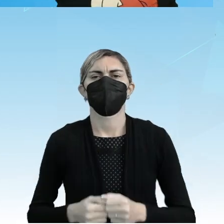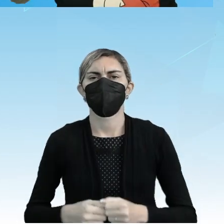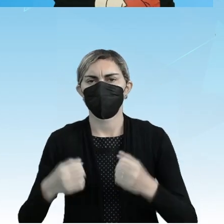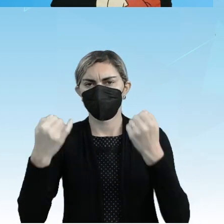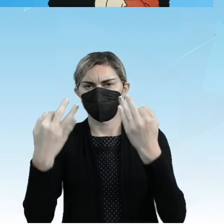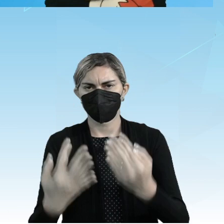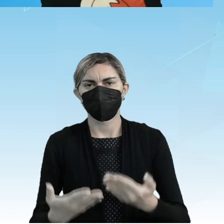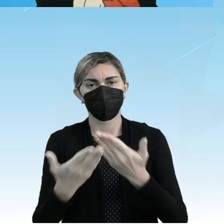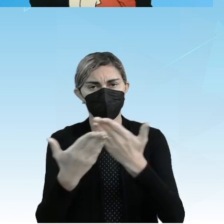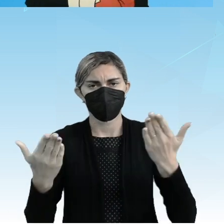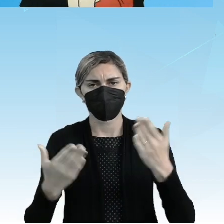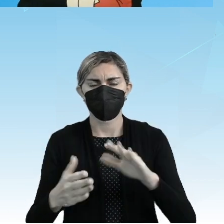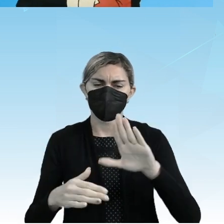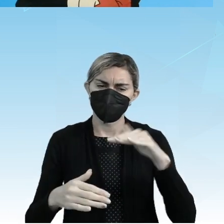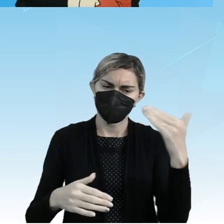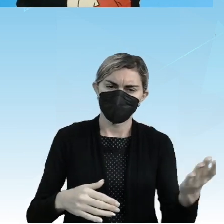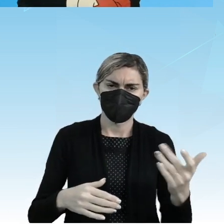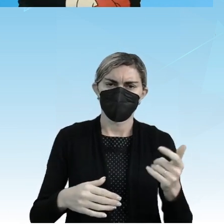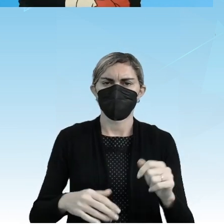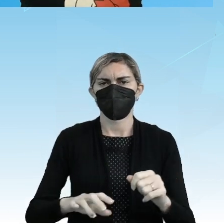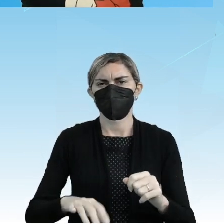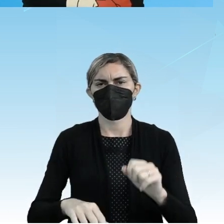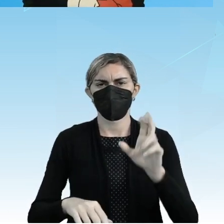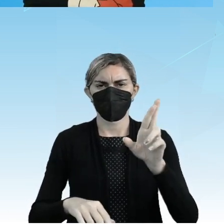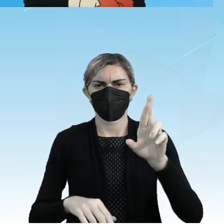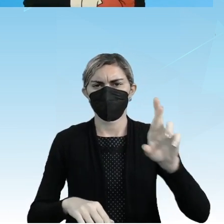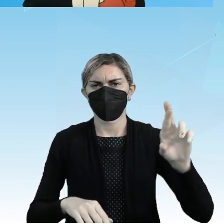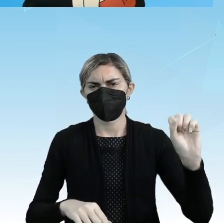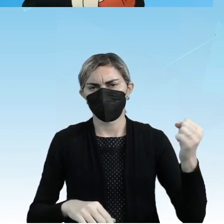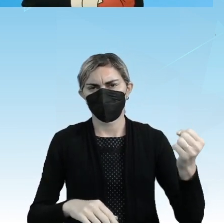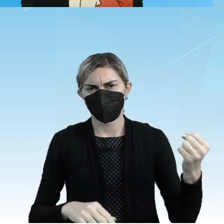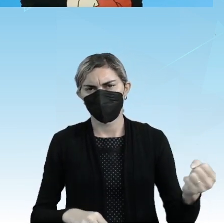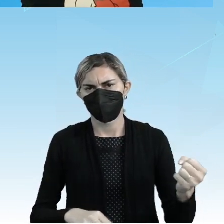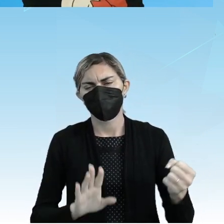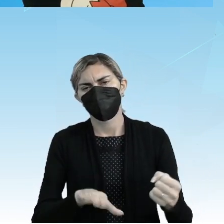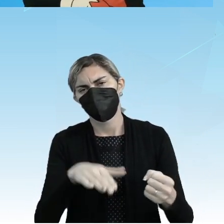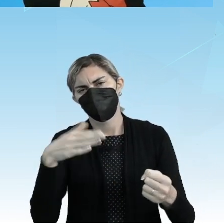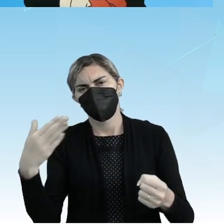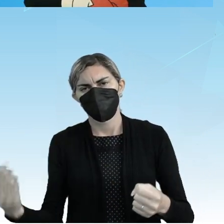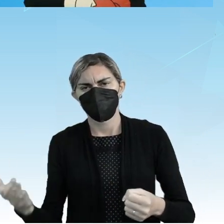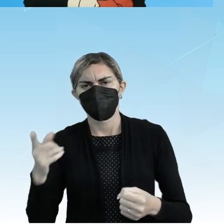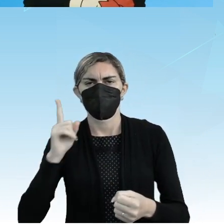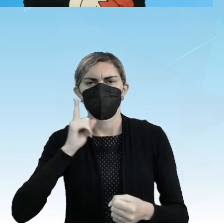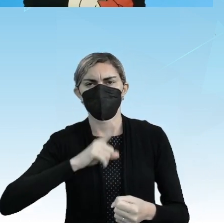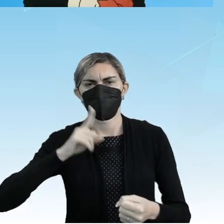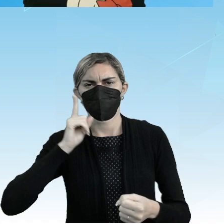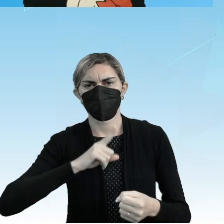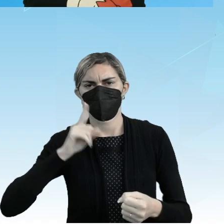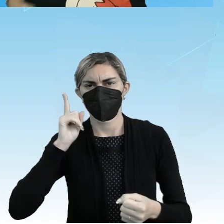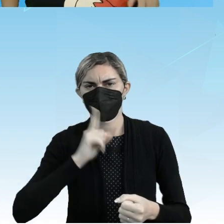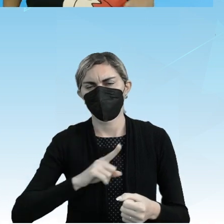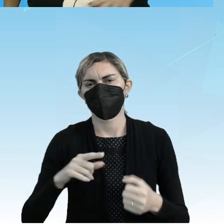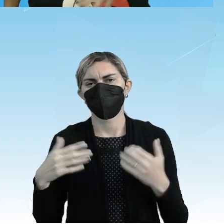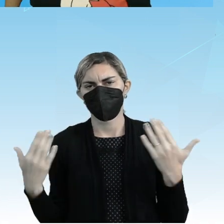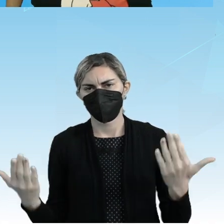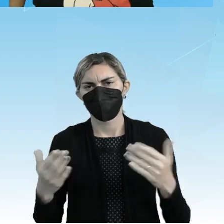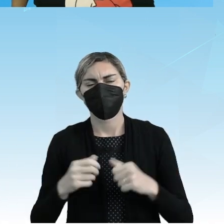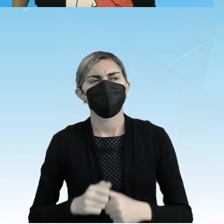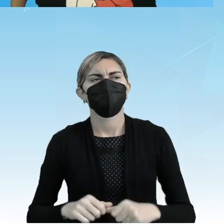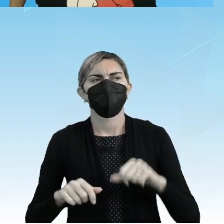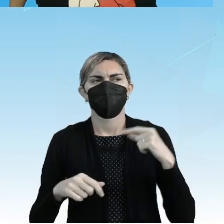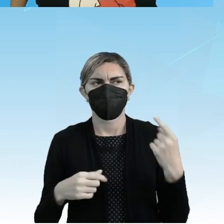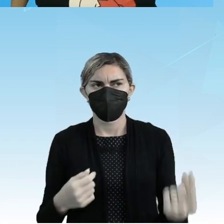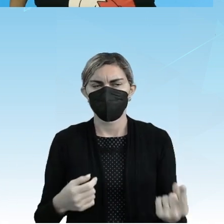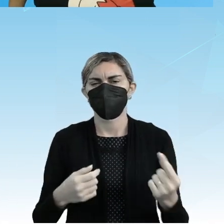que eu acabei de falar. De um lado, a antiga União Soviética, que hoje é a Rússia. Tá aí, ó, ursinho brabo. Do